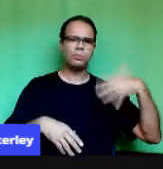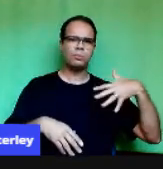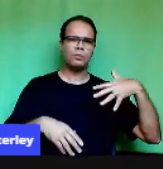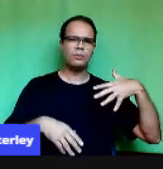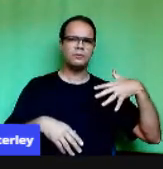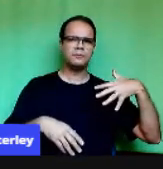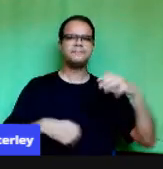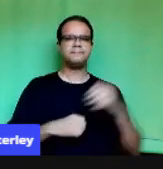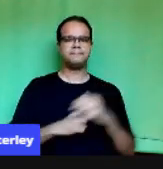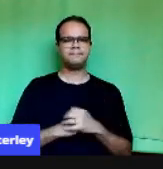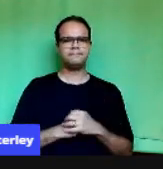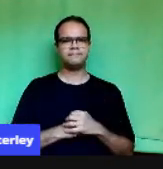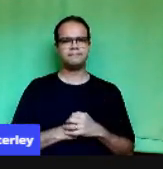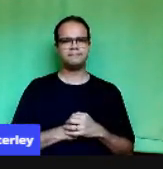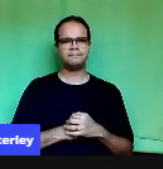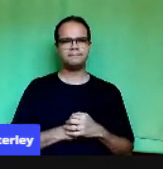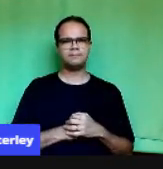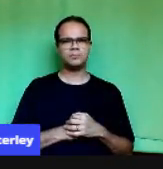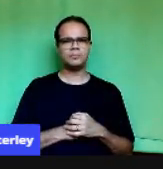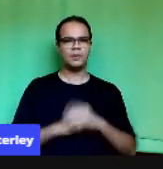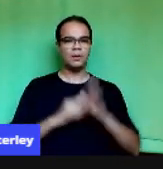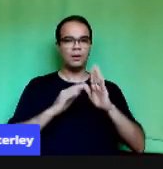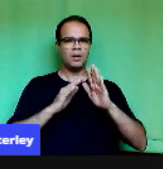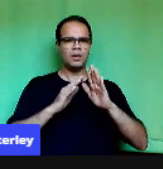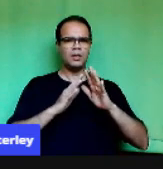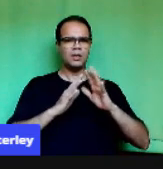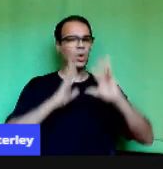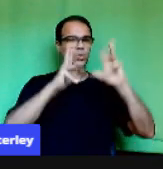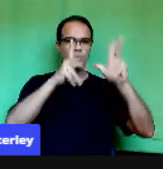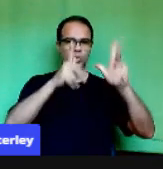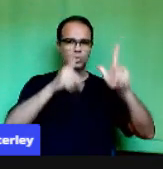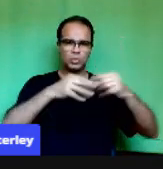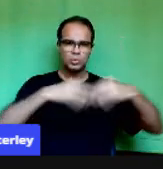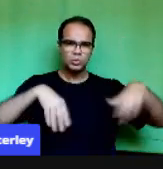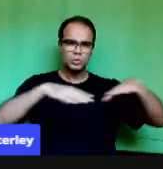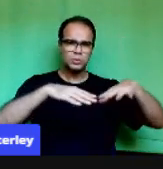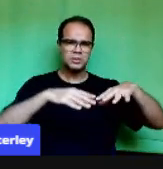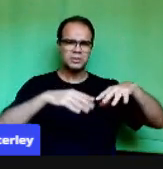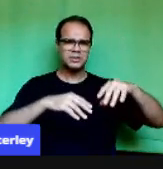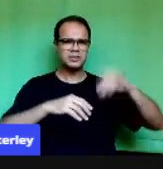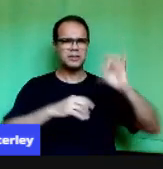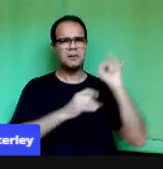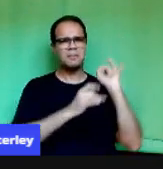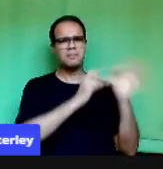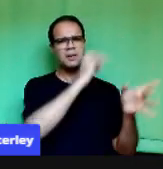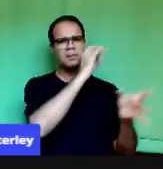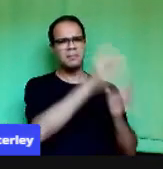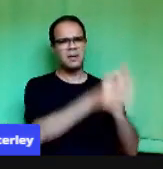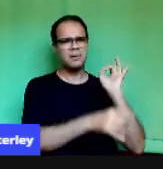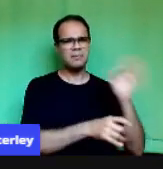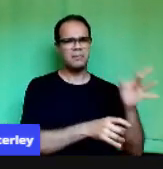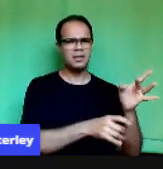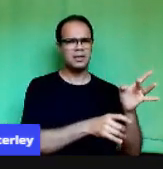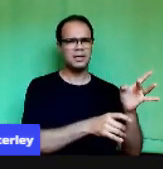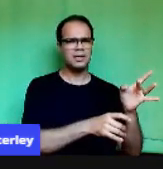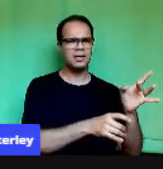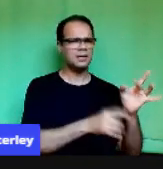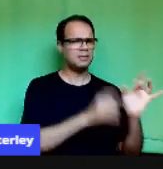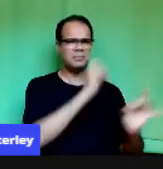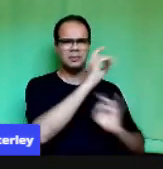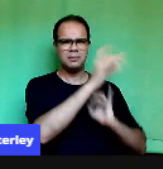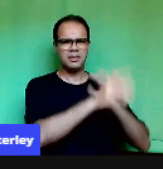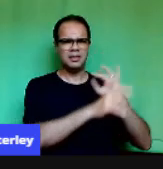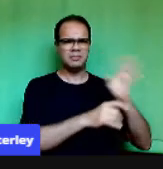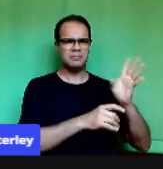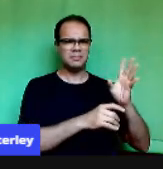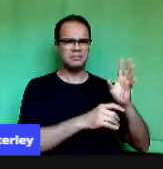que nunca, precisamos abandonar o performativo e abraçar o autêntico. Modificar nossas